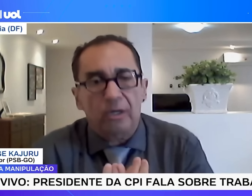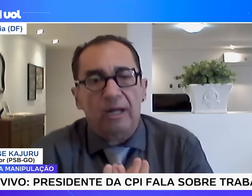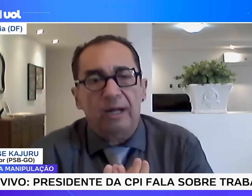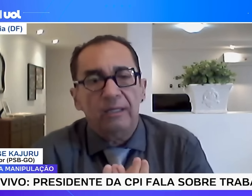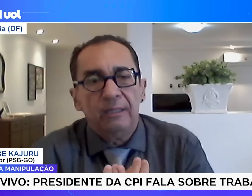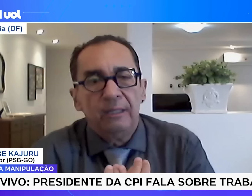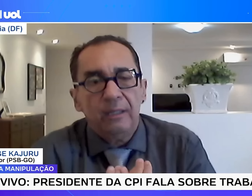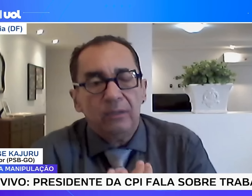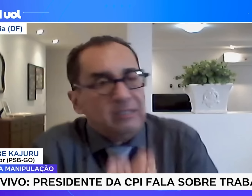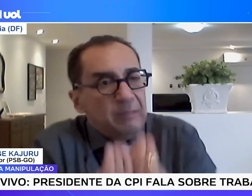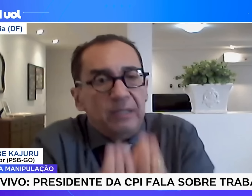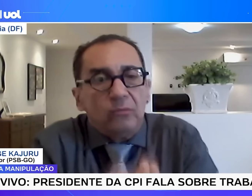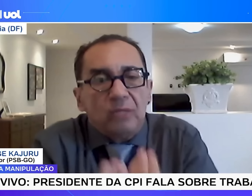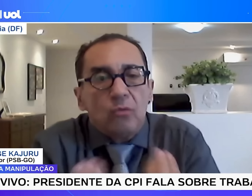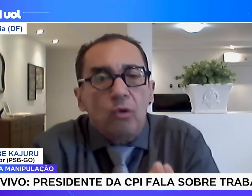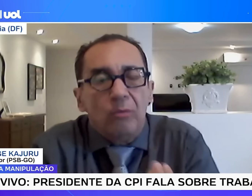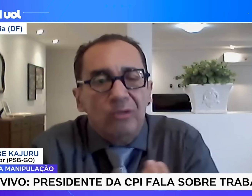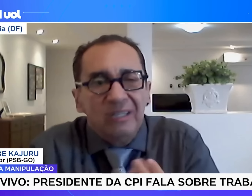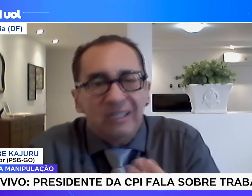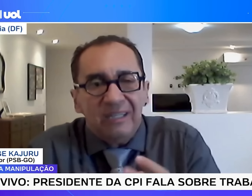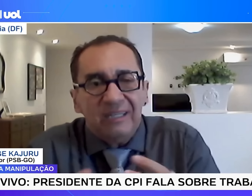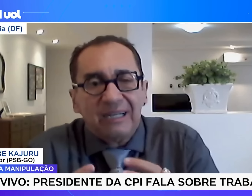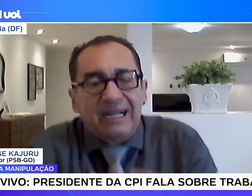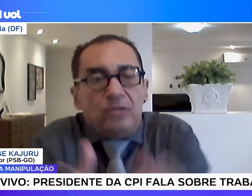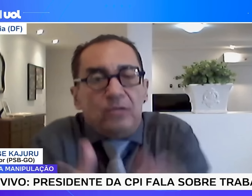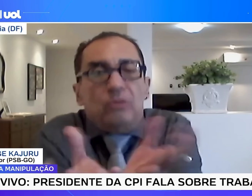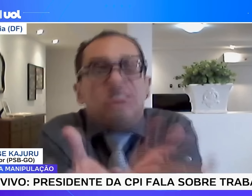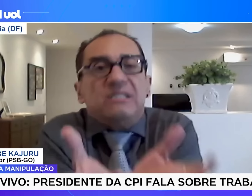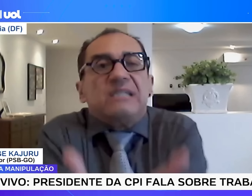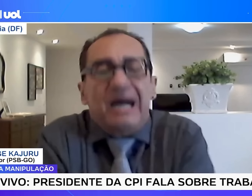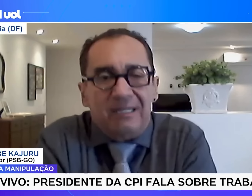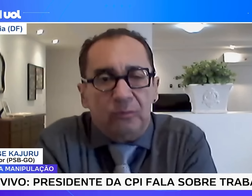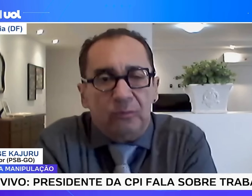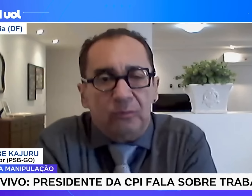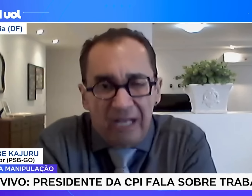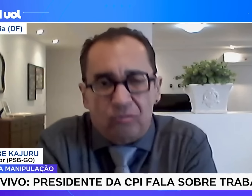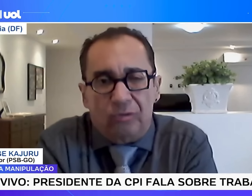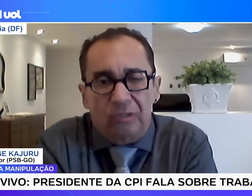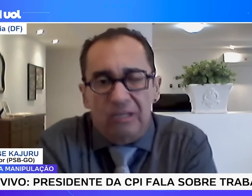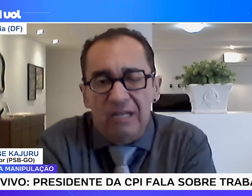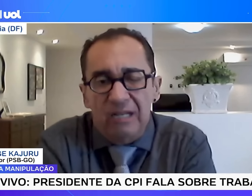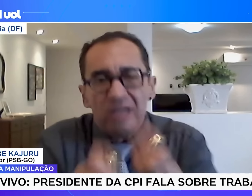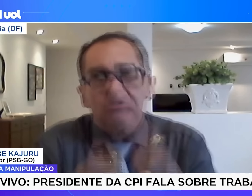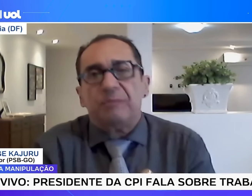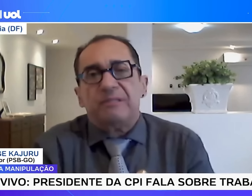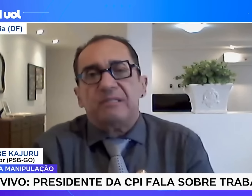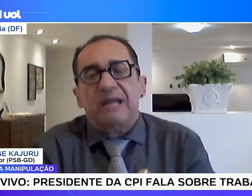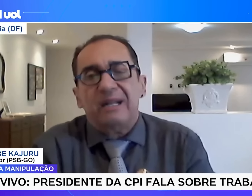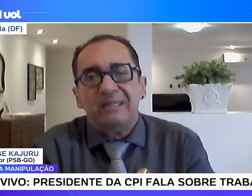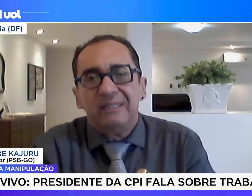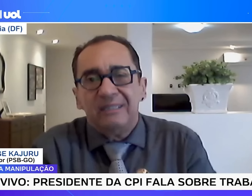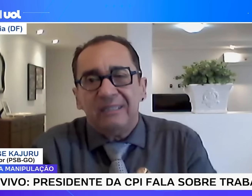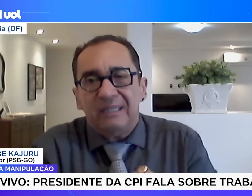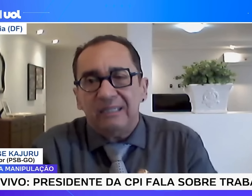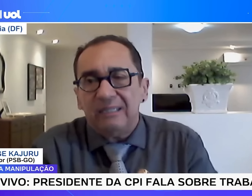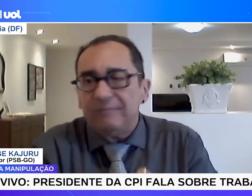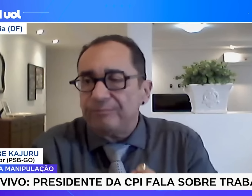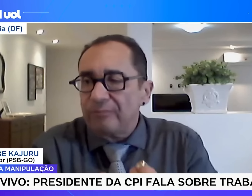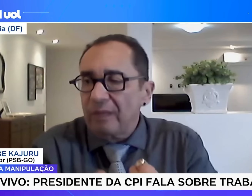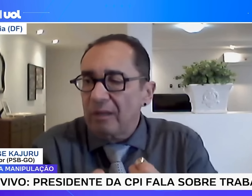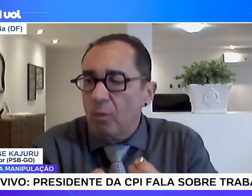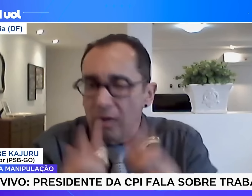não tenho como ignorar orora também não tenho como eh canonizar o testor ele veio nos apresentar